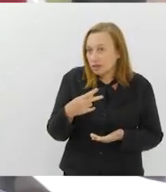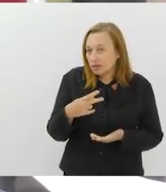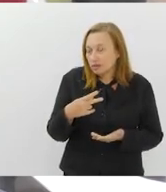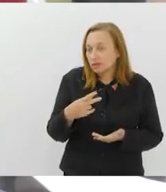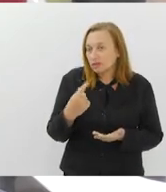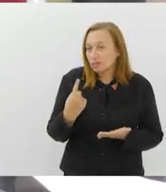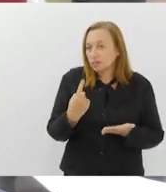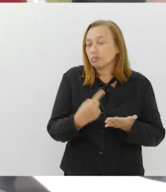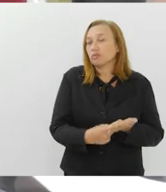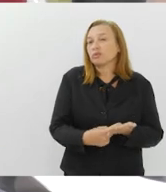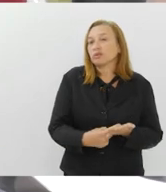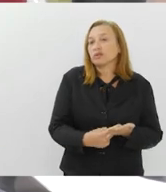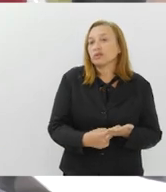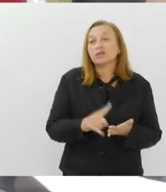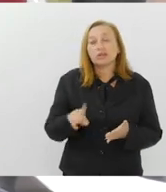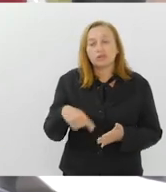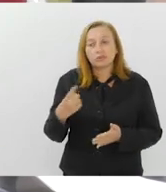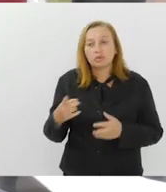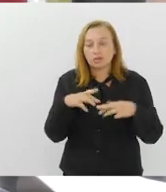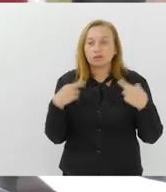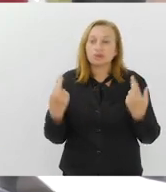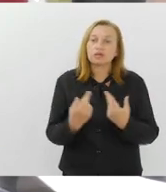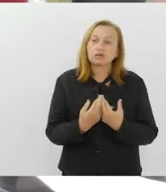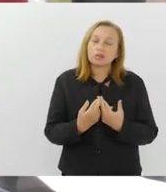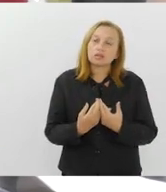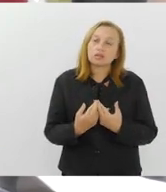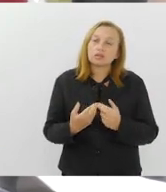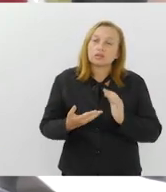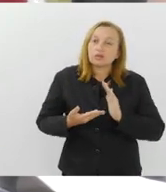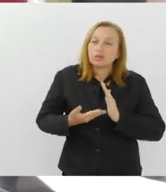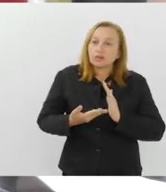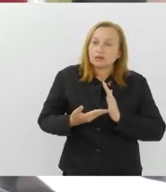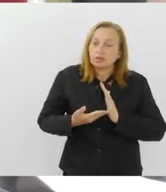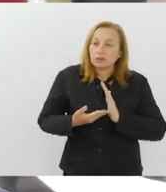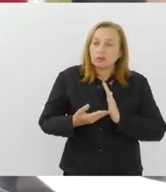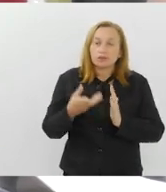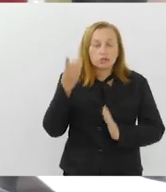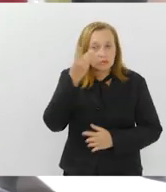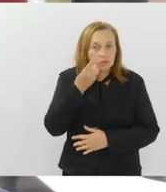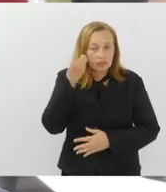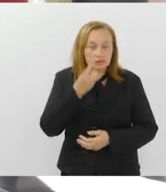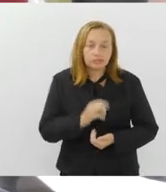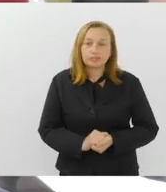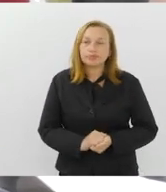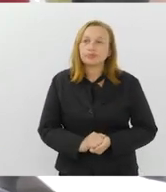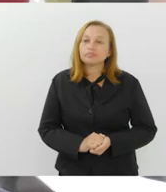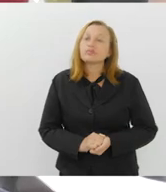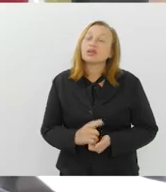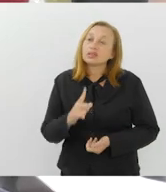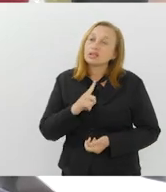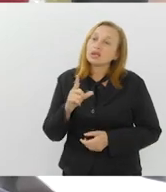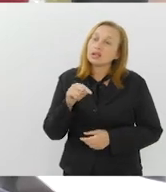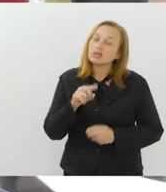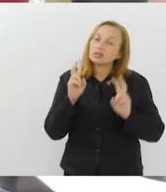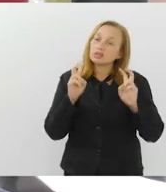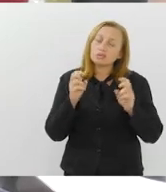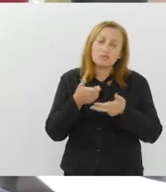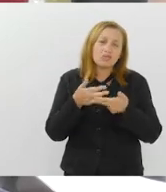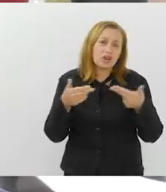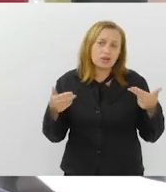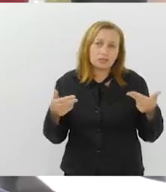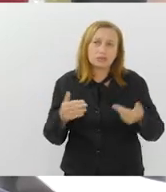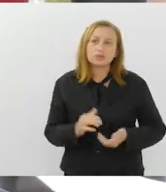compromisso firmado depois da reunião com o deputado Arthur Lira. E tenho casos aqui, enfim, inúmeros